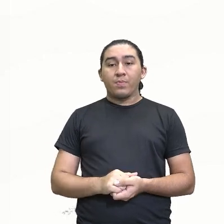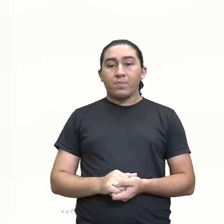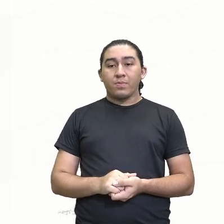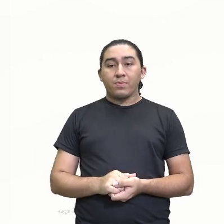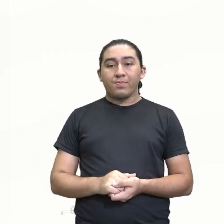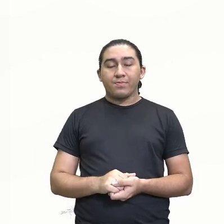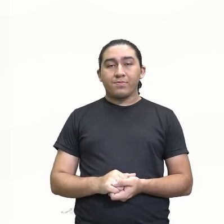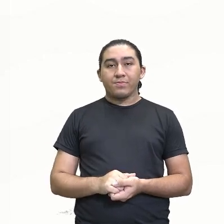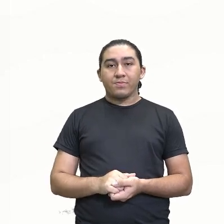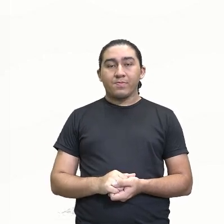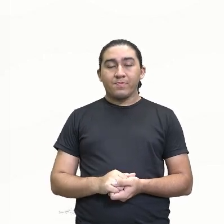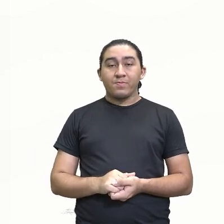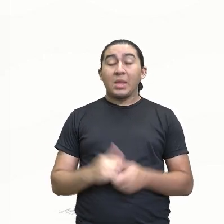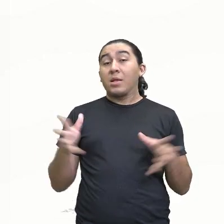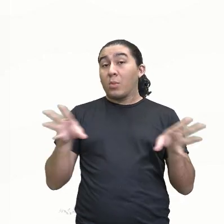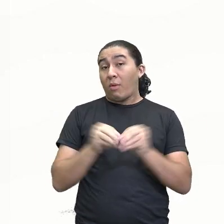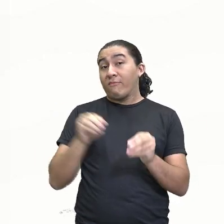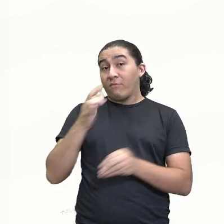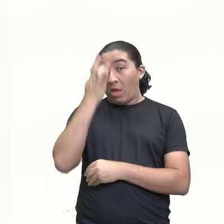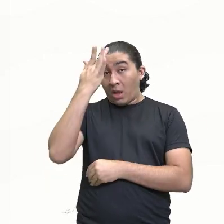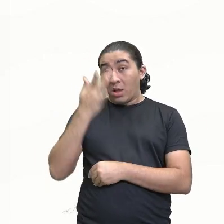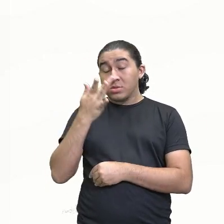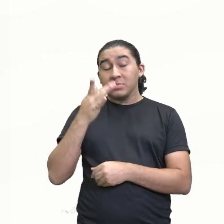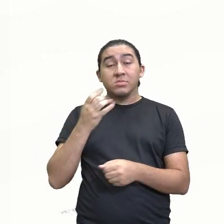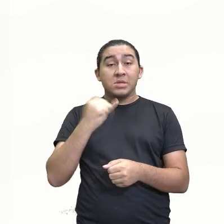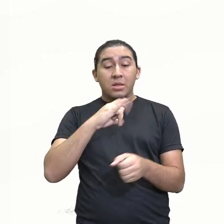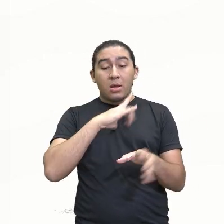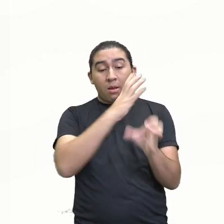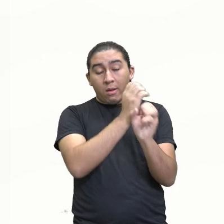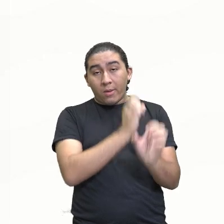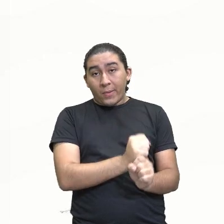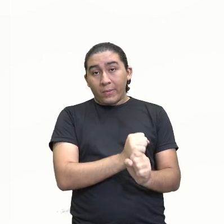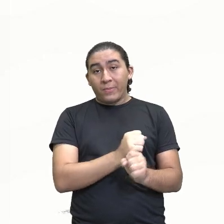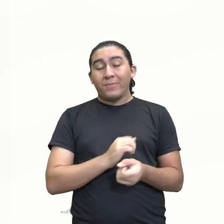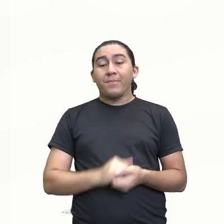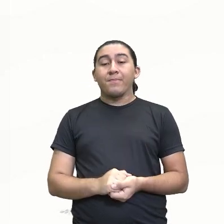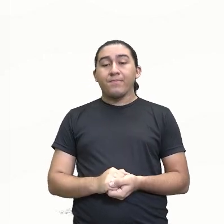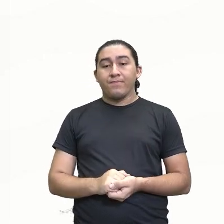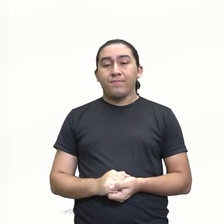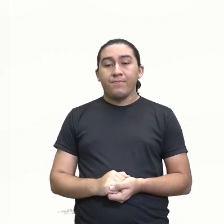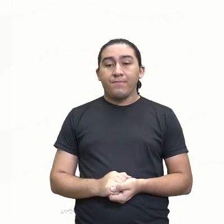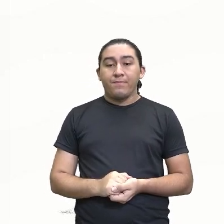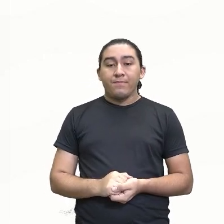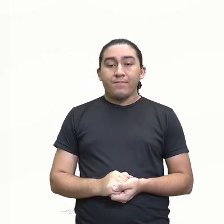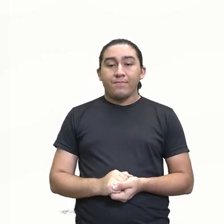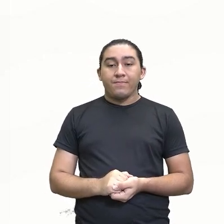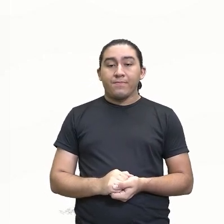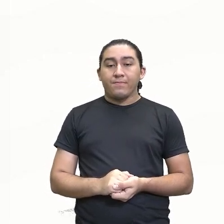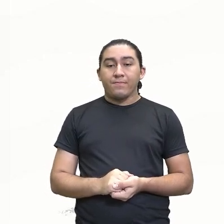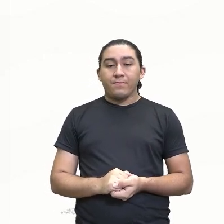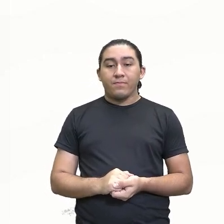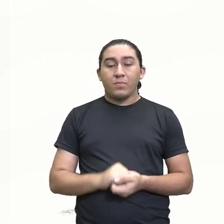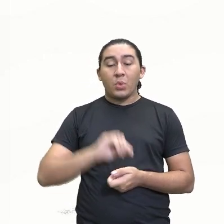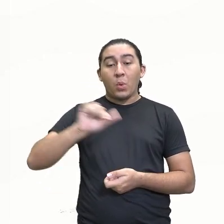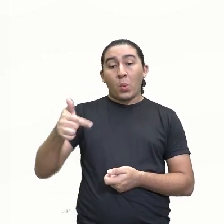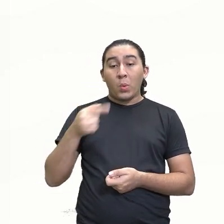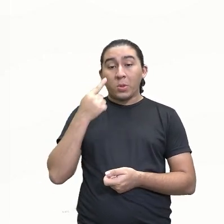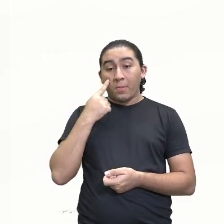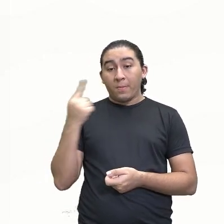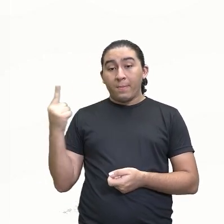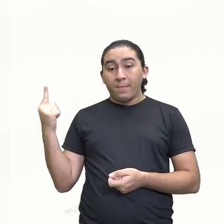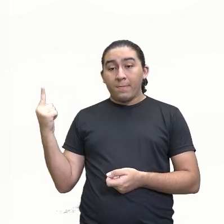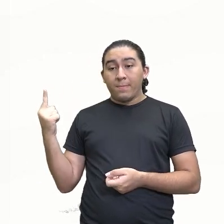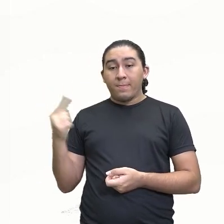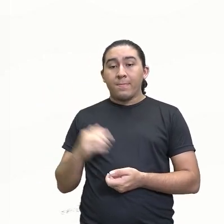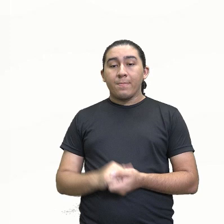como simplificou. Isso facilita muito na hora de você resolver uma expressão. E temos uma outra propriedade. Olha lá, ó. O log